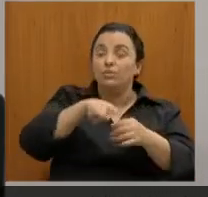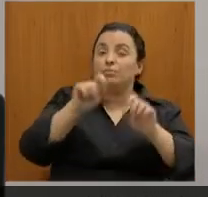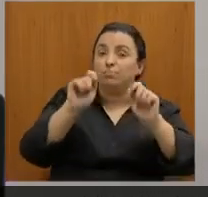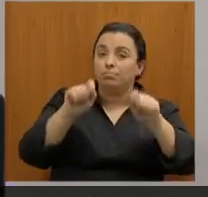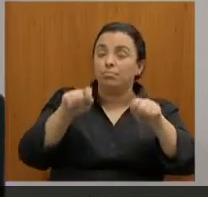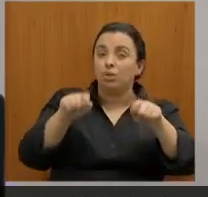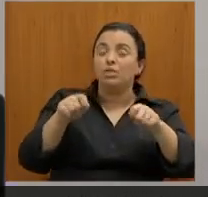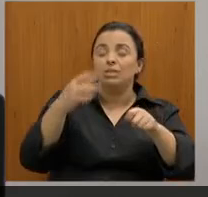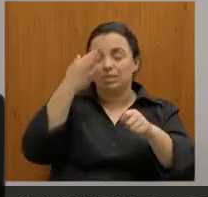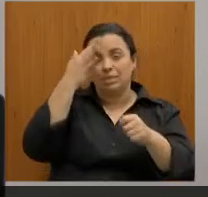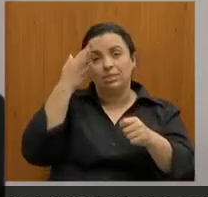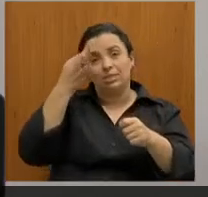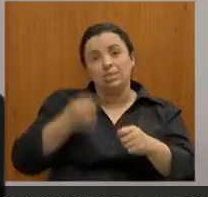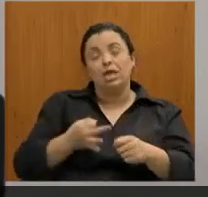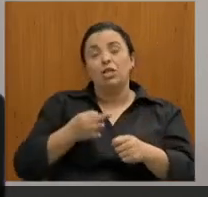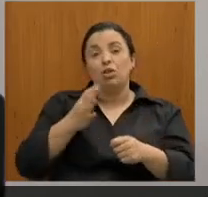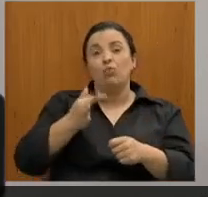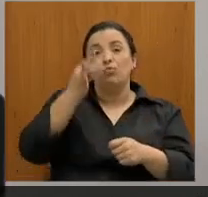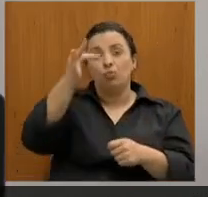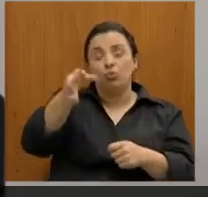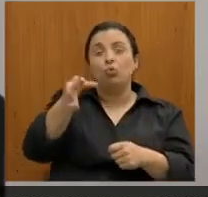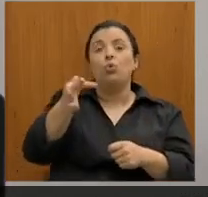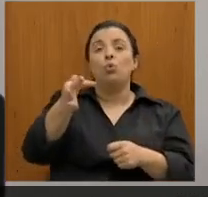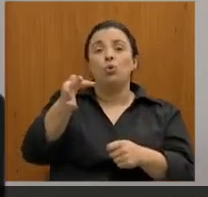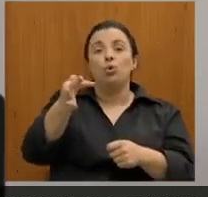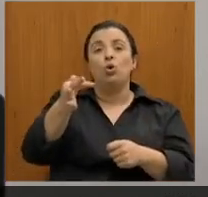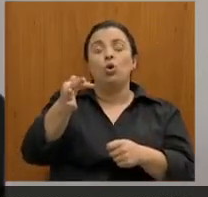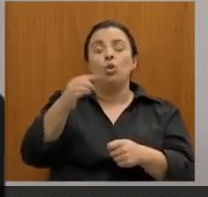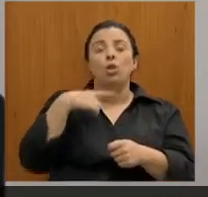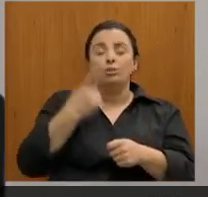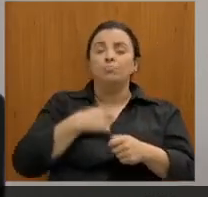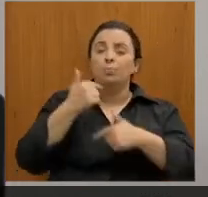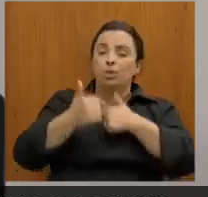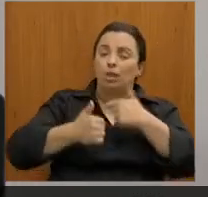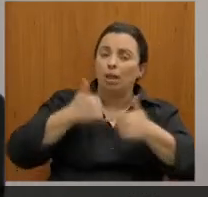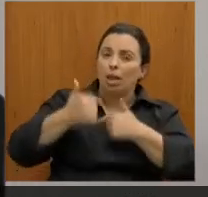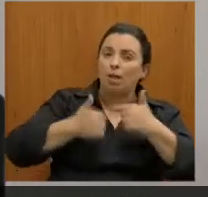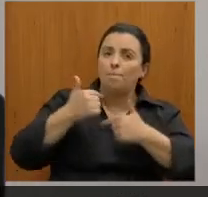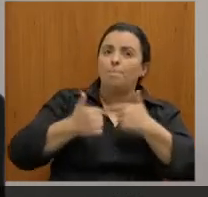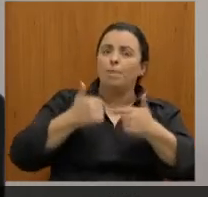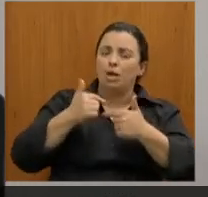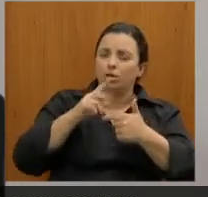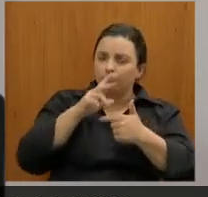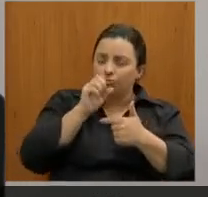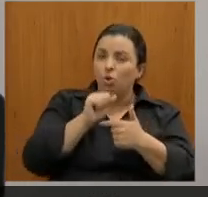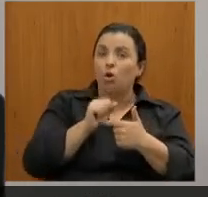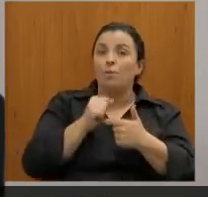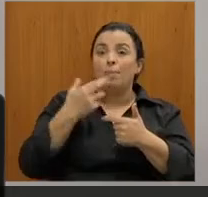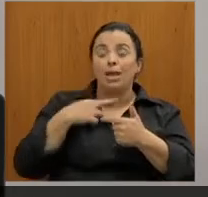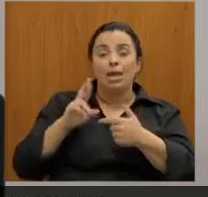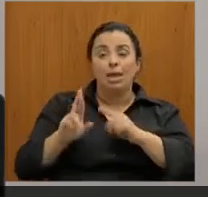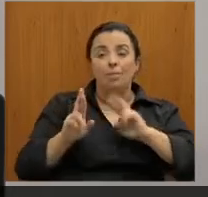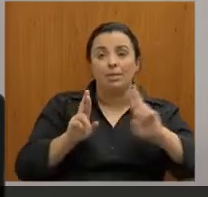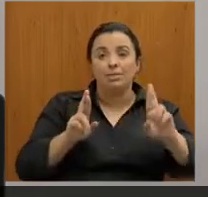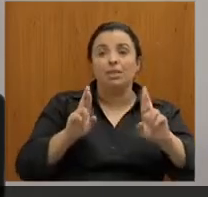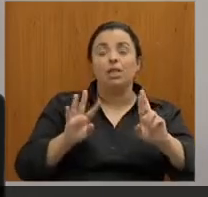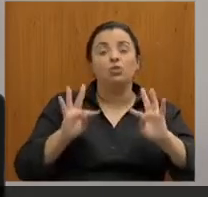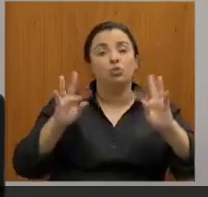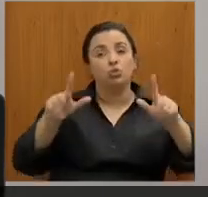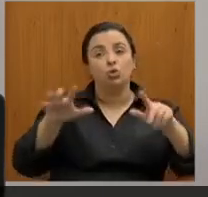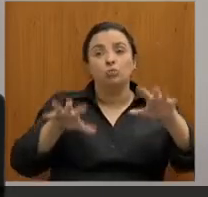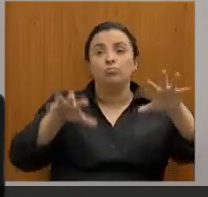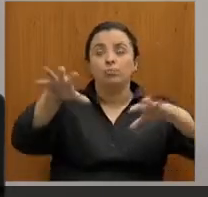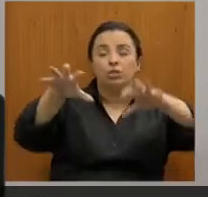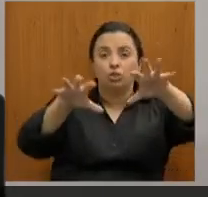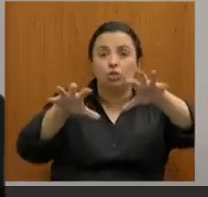outros não é para os outros debate a gente também tá trabalhando com afinco nessa representação do nosso estado e confesso Doutora Patrícia